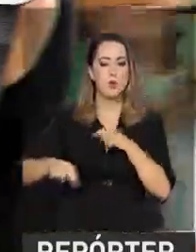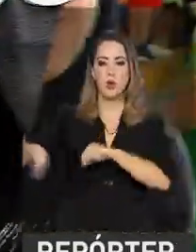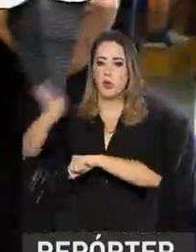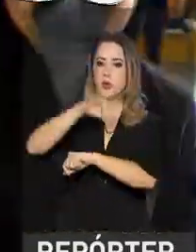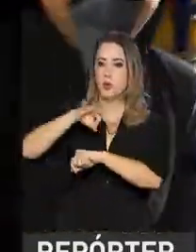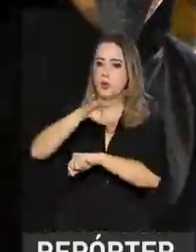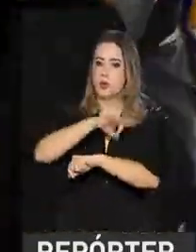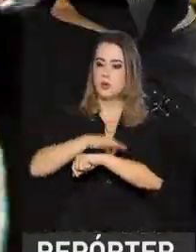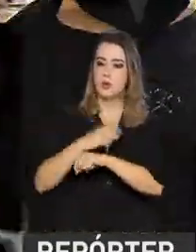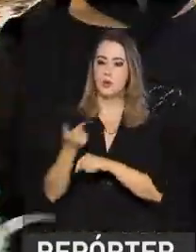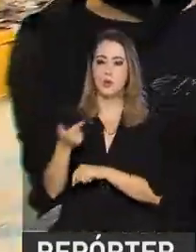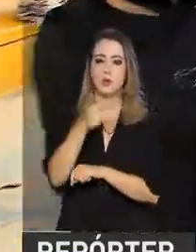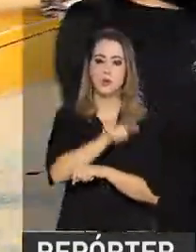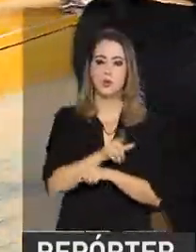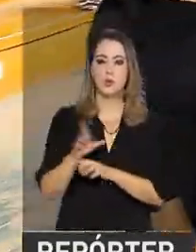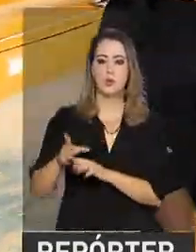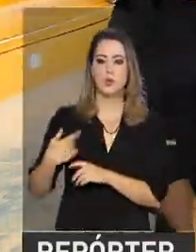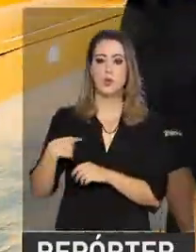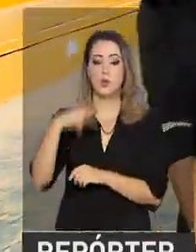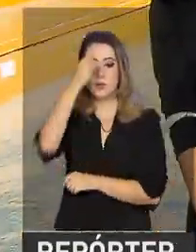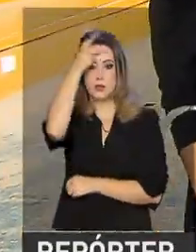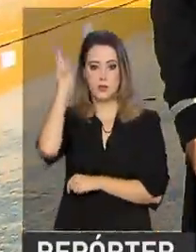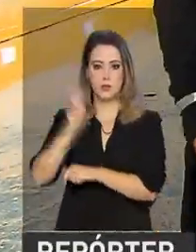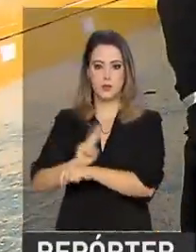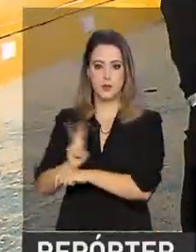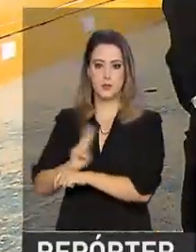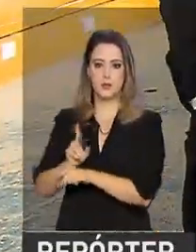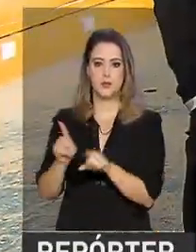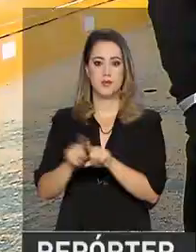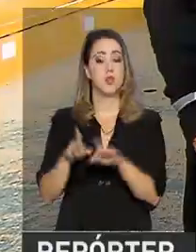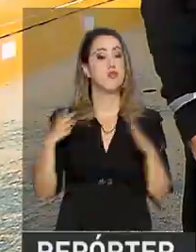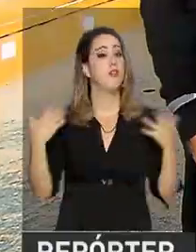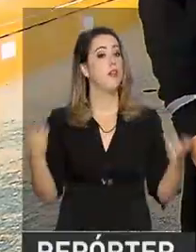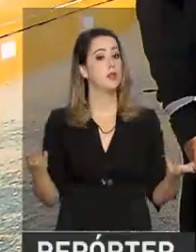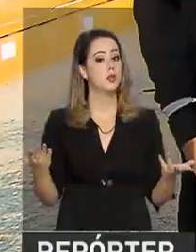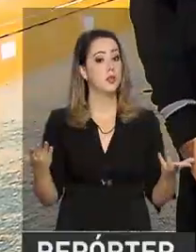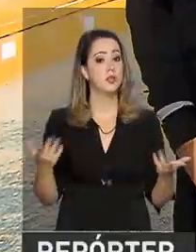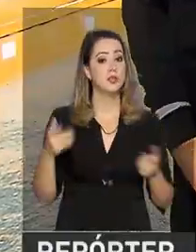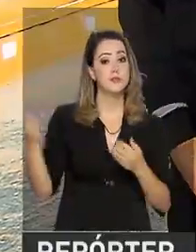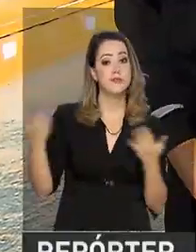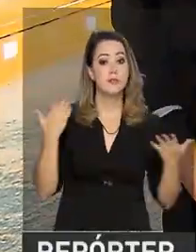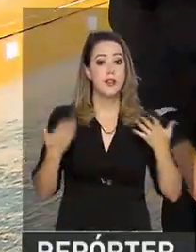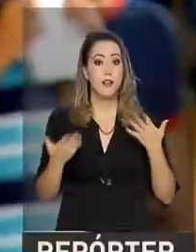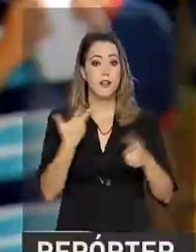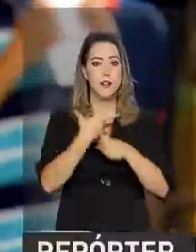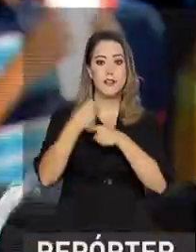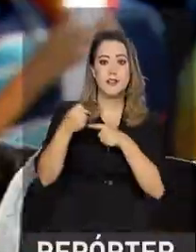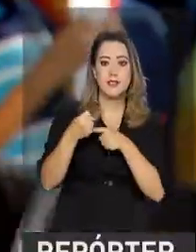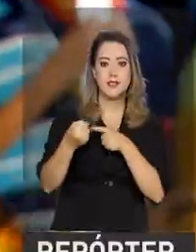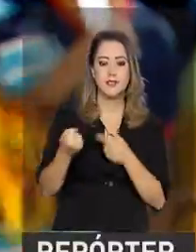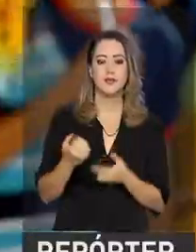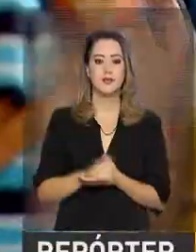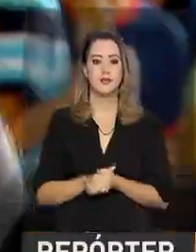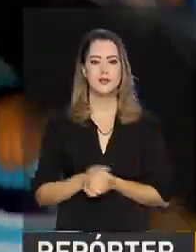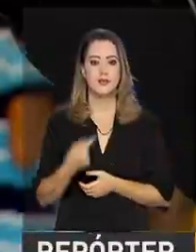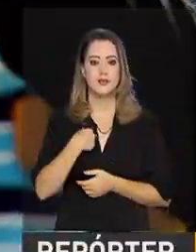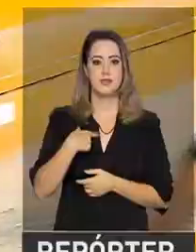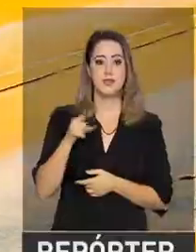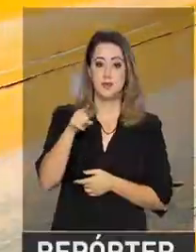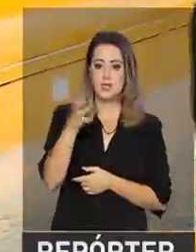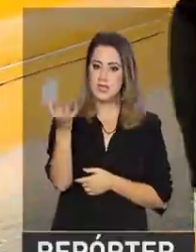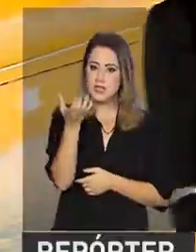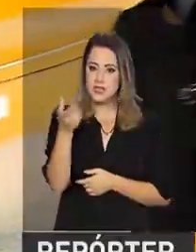mosquito do outro os vigilantes billings e agora quem vai ganhar essa batalha se vocês deixarem eu vou